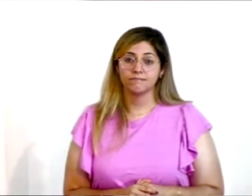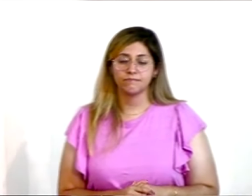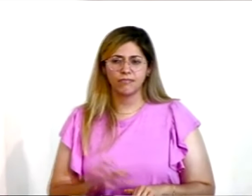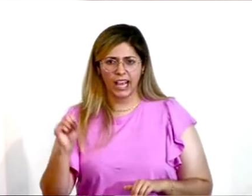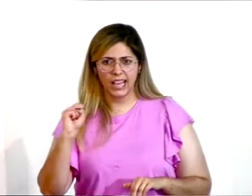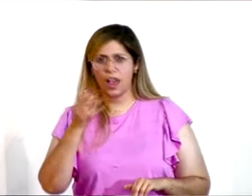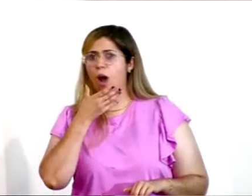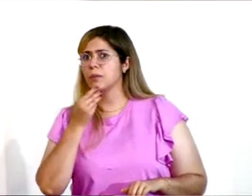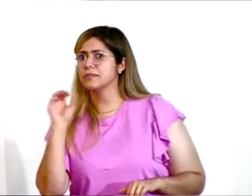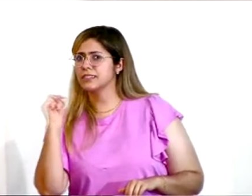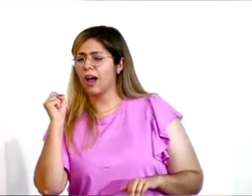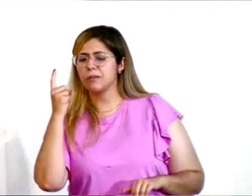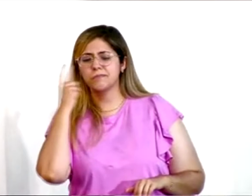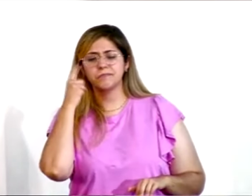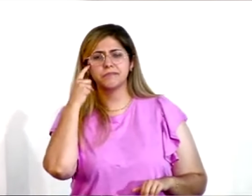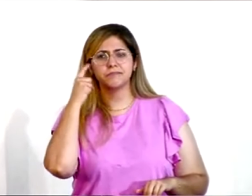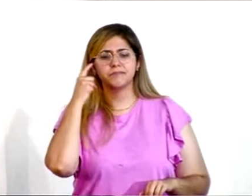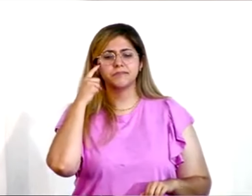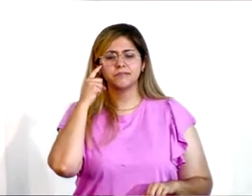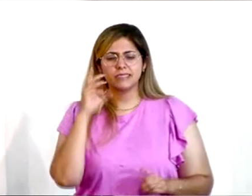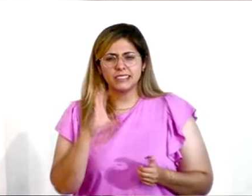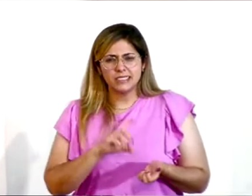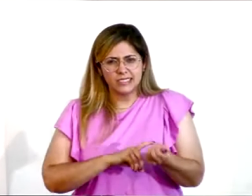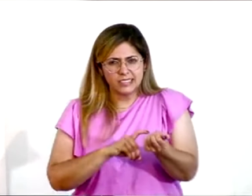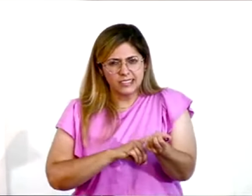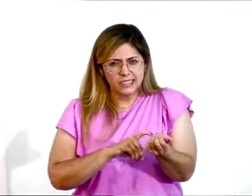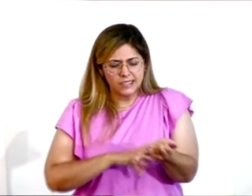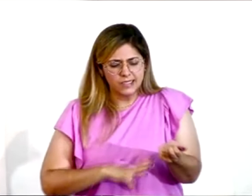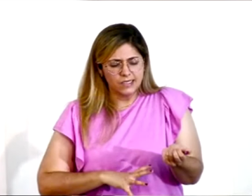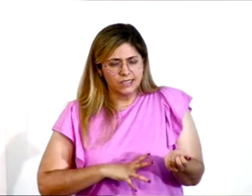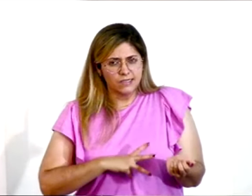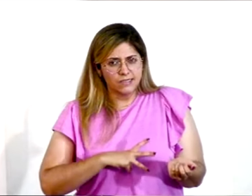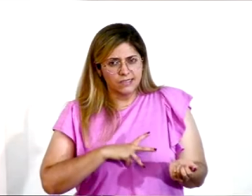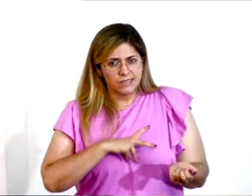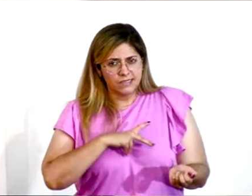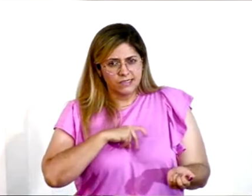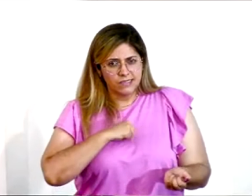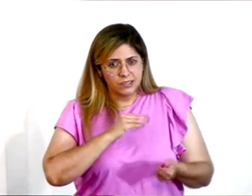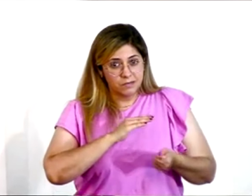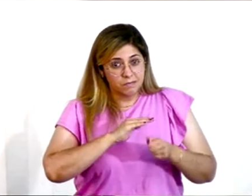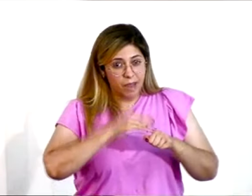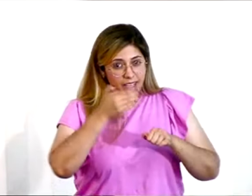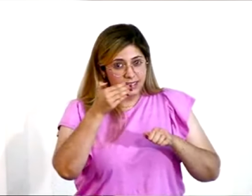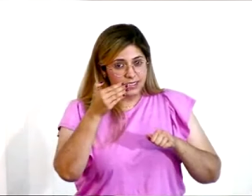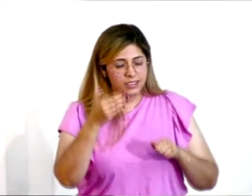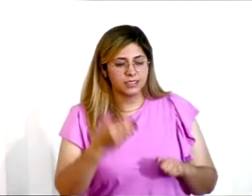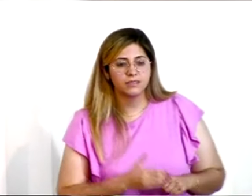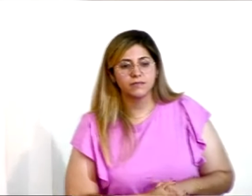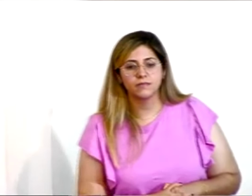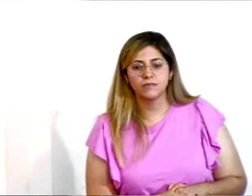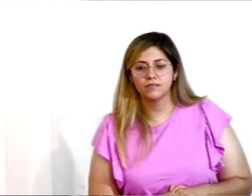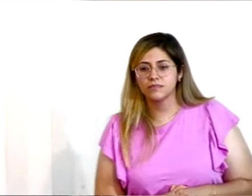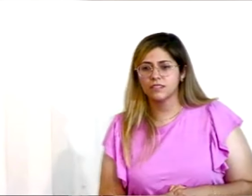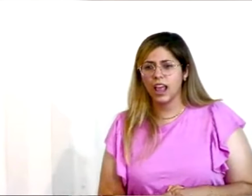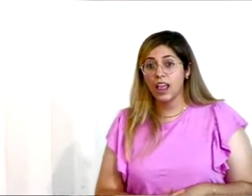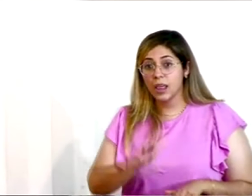sua cosmovisão. E a raiva cresce ainda mais, quando começa a se ouvir